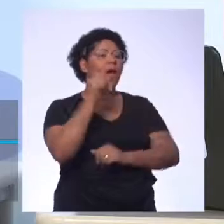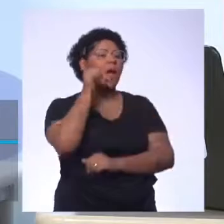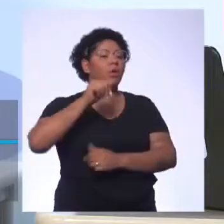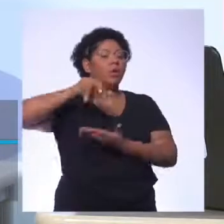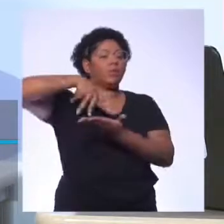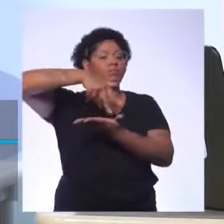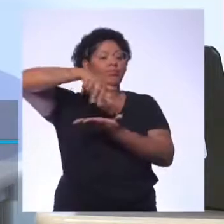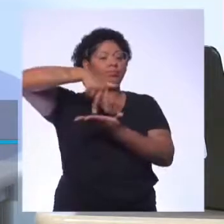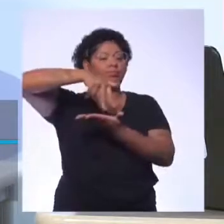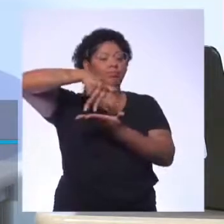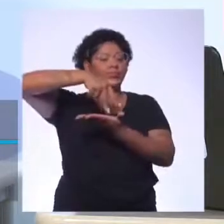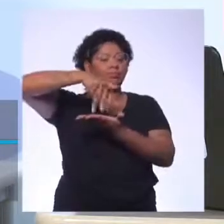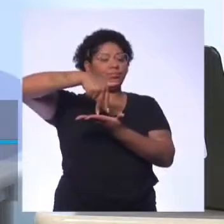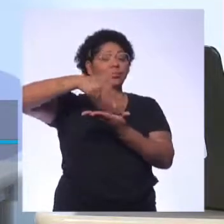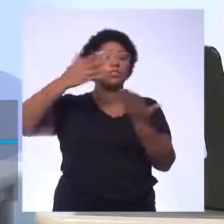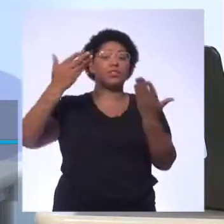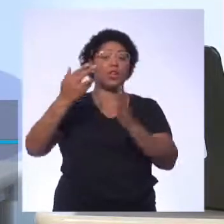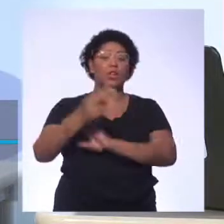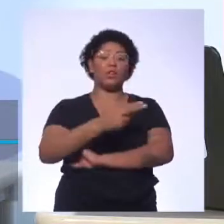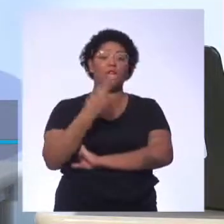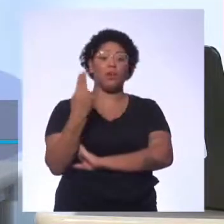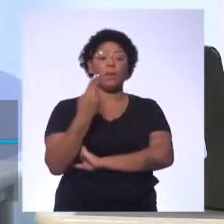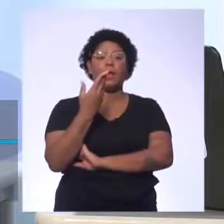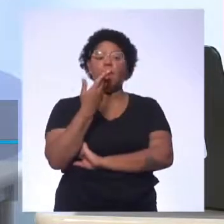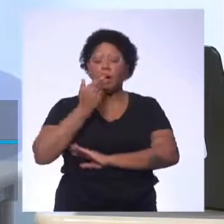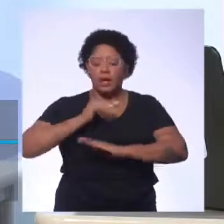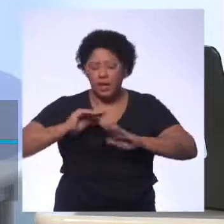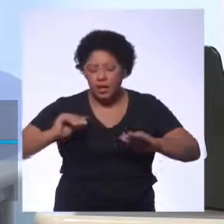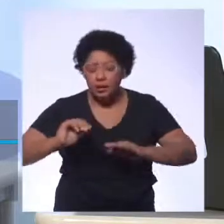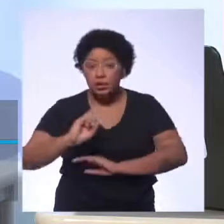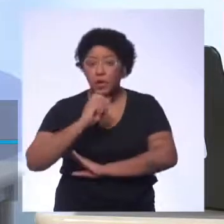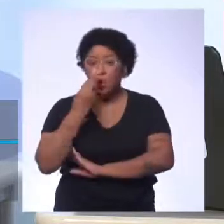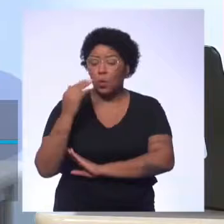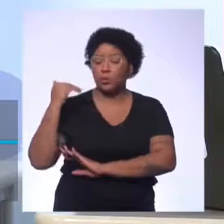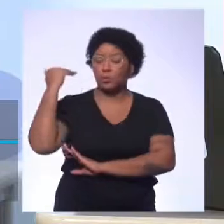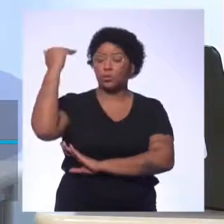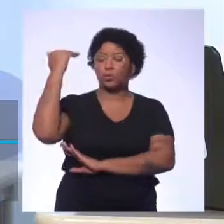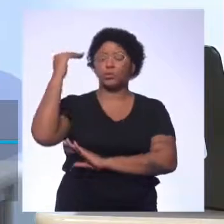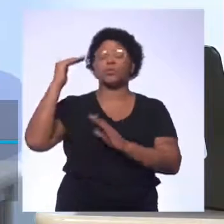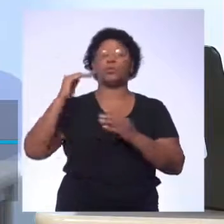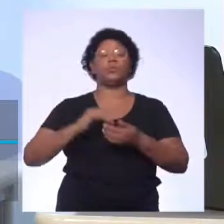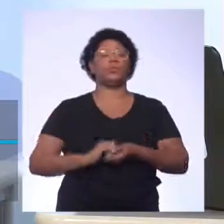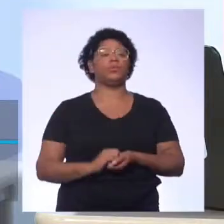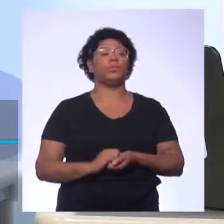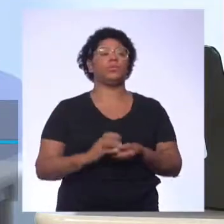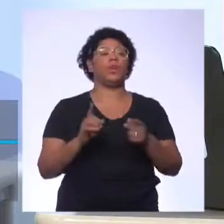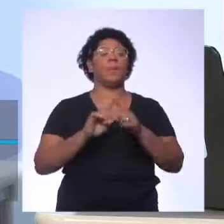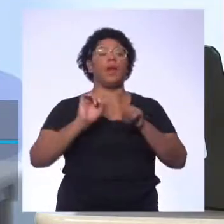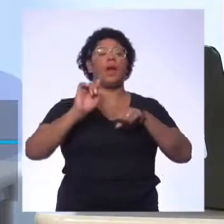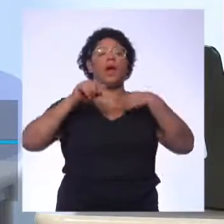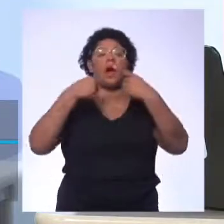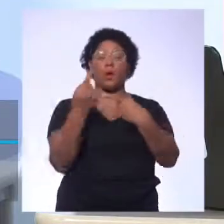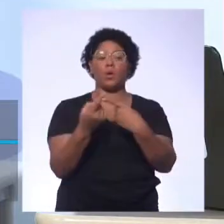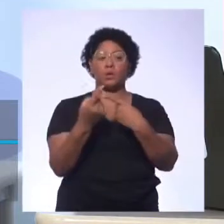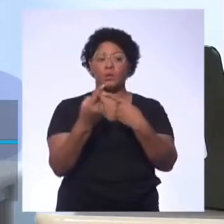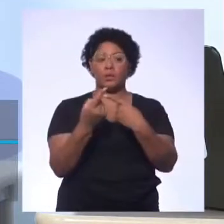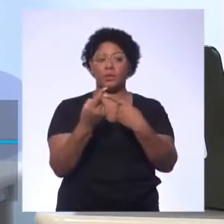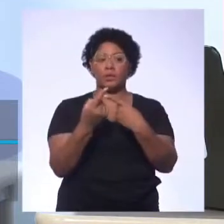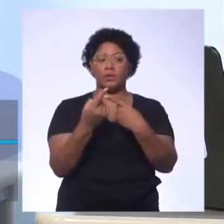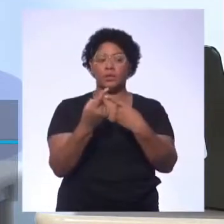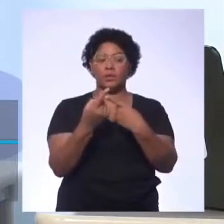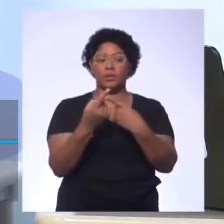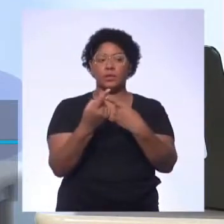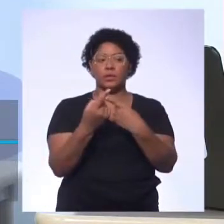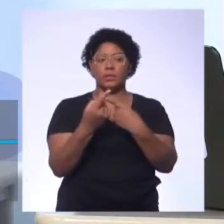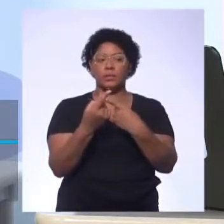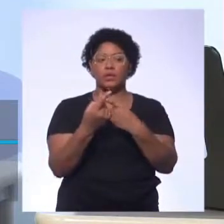definir se é uma pessoa adulta, se é uma criança, então já temos aí o substantivo. E agora eu vou para a terceira parte, que eu não comentei, que